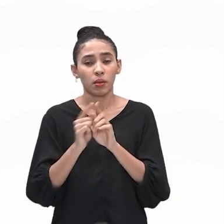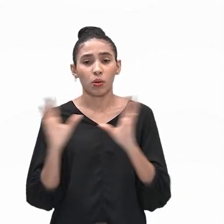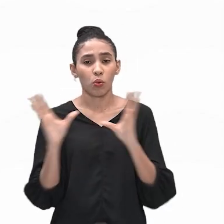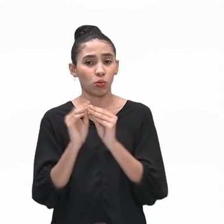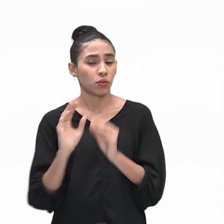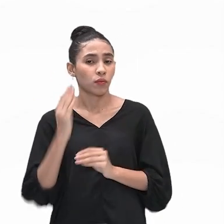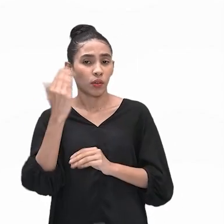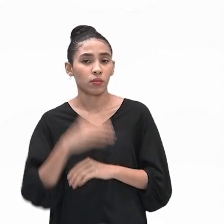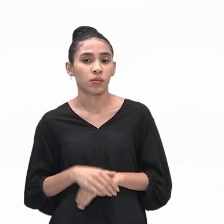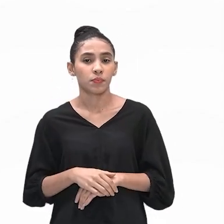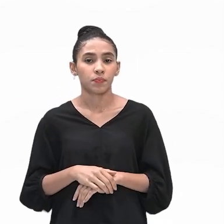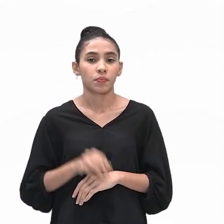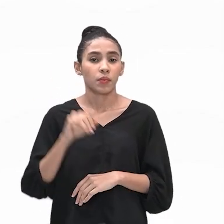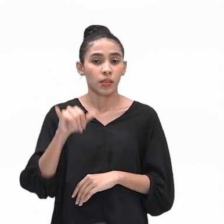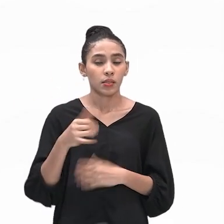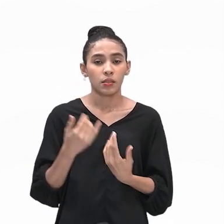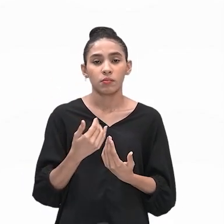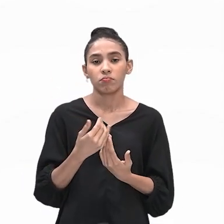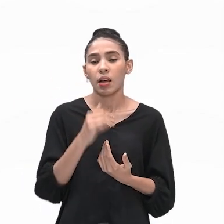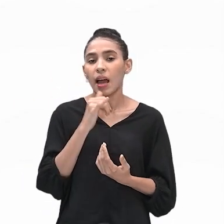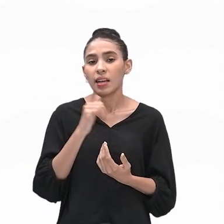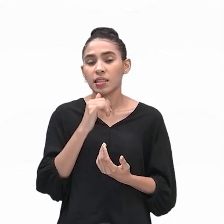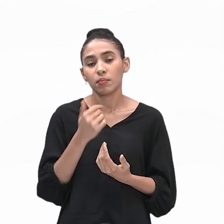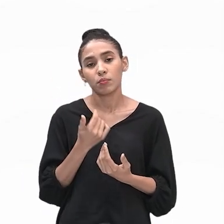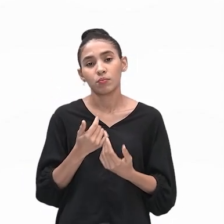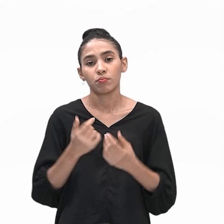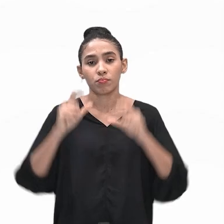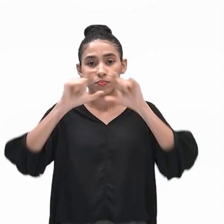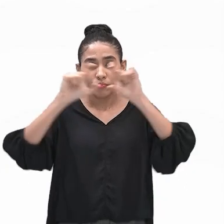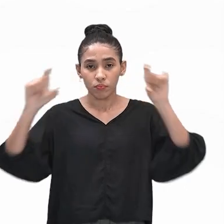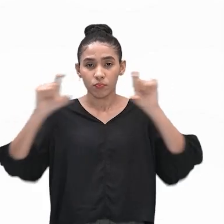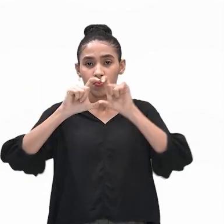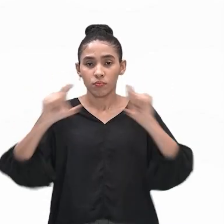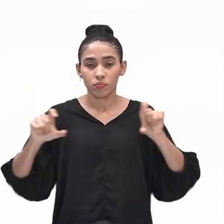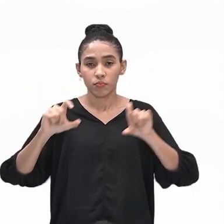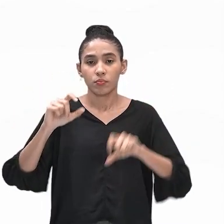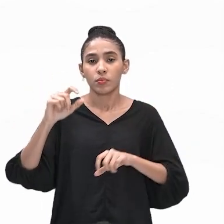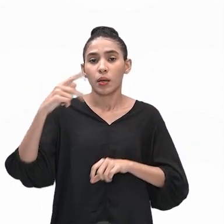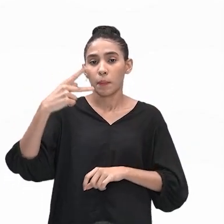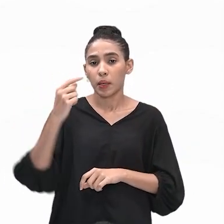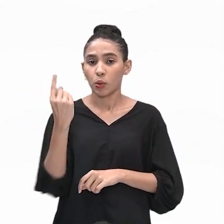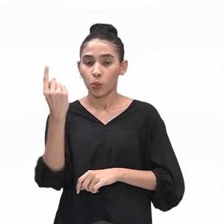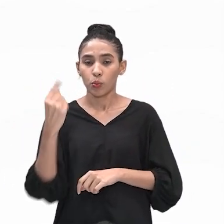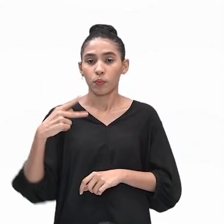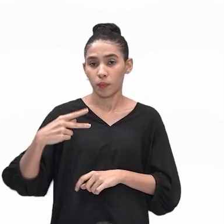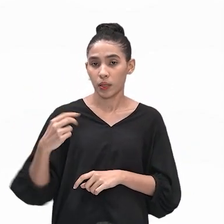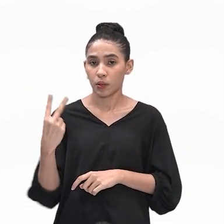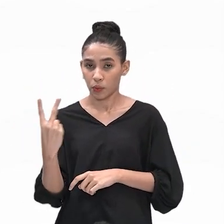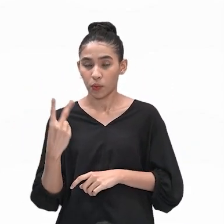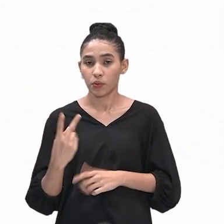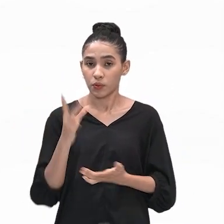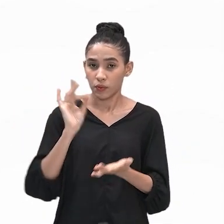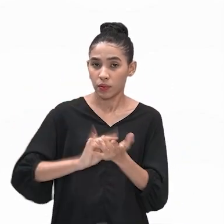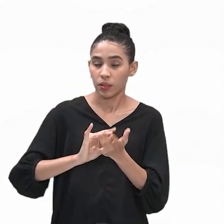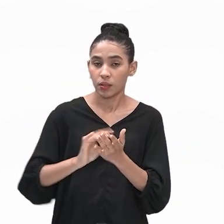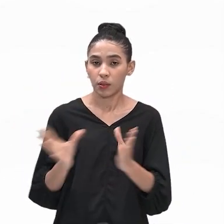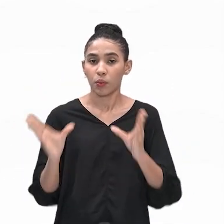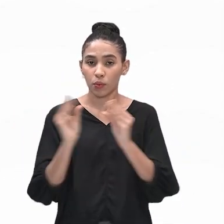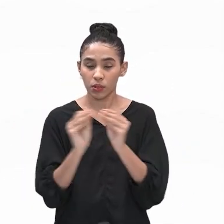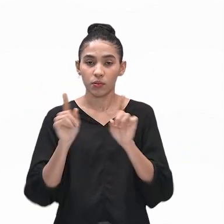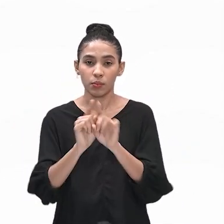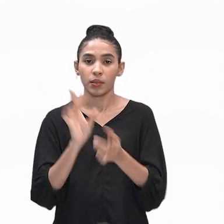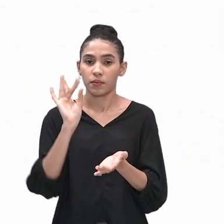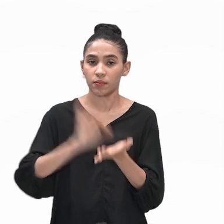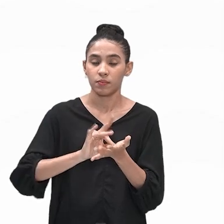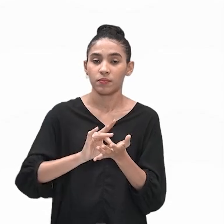trouxer premissas, no caso ali, os 2 parágrafozinhos, o P1 e o P2, como verdadeiros, a conclusão vai ser